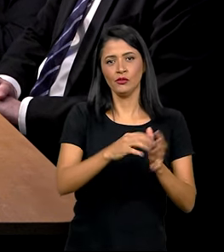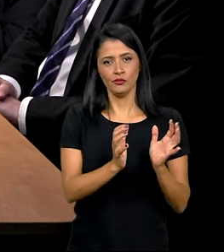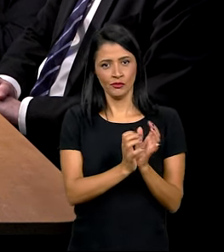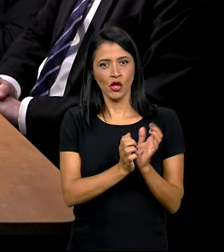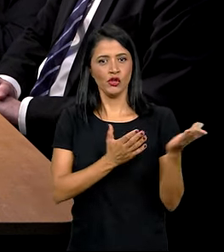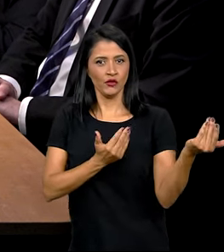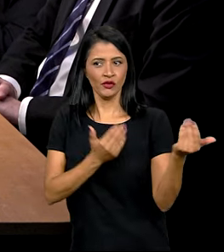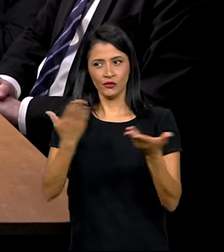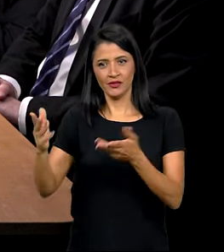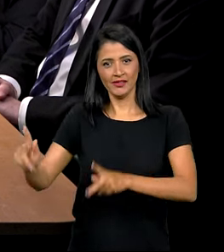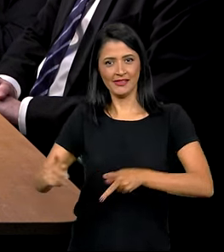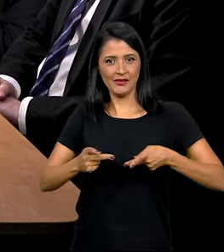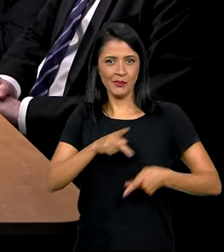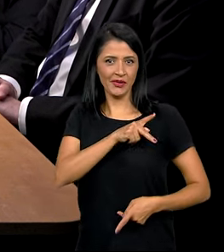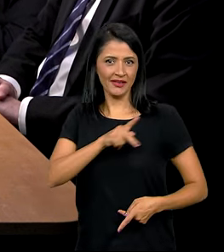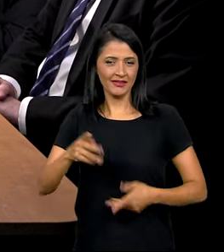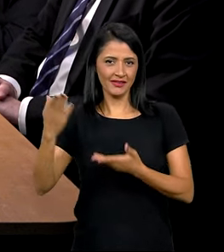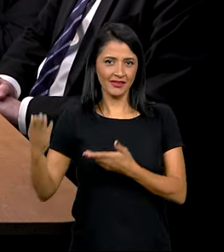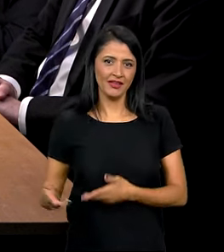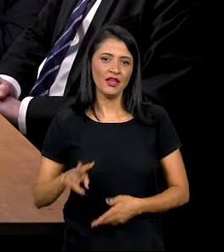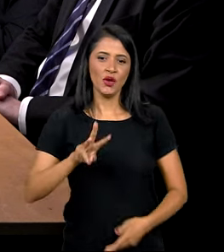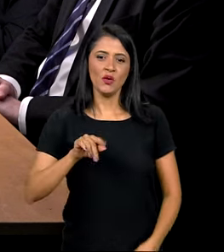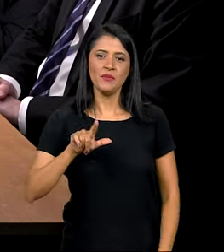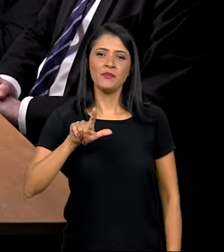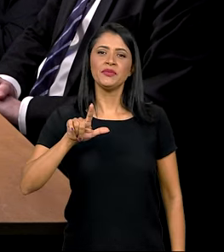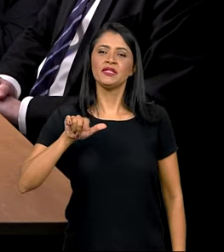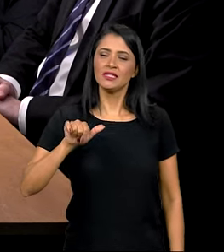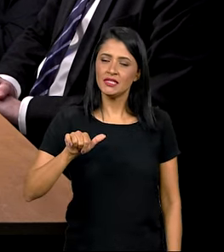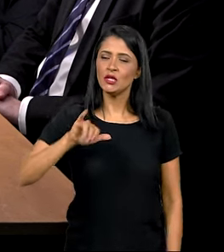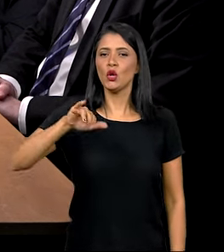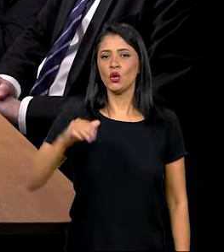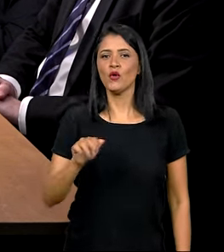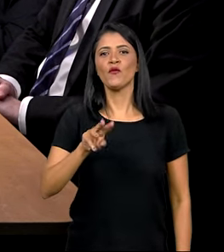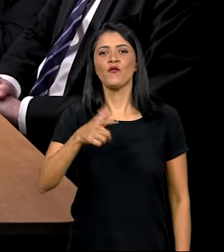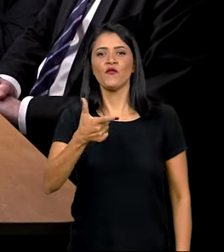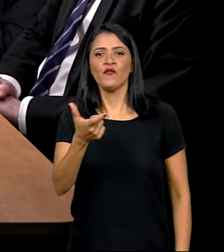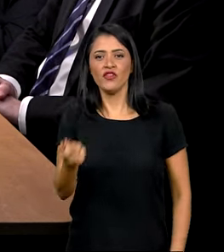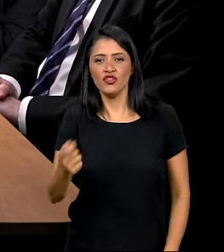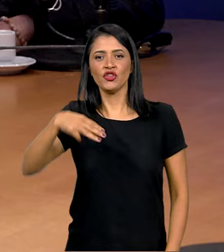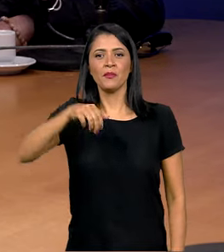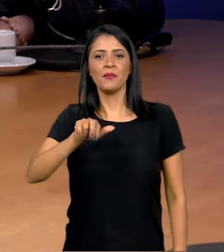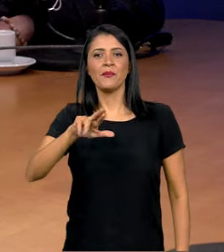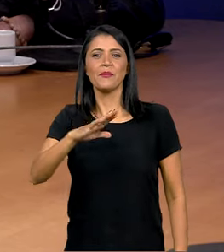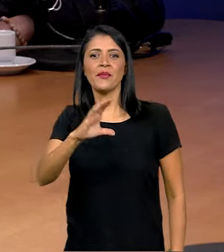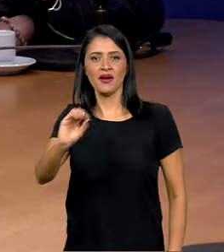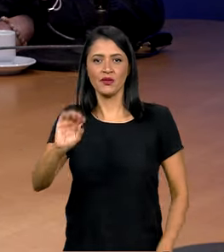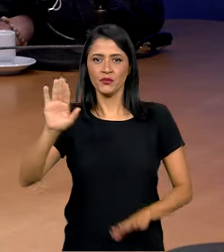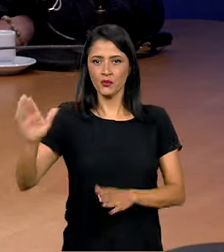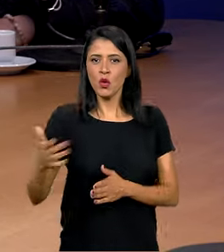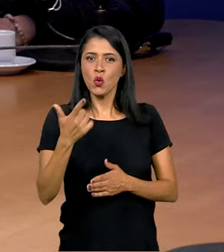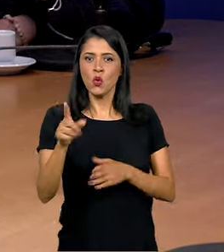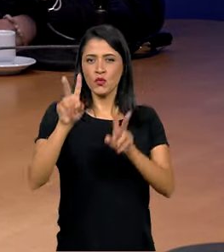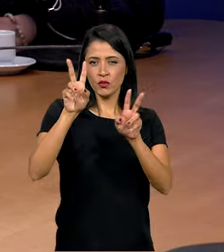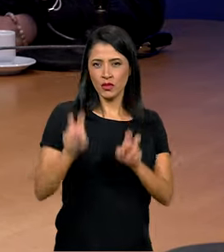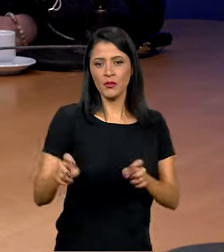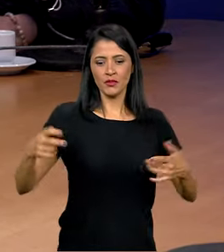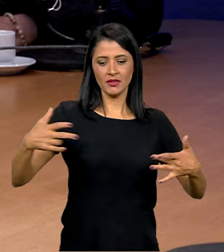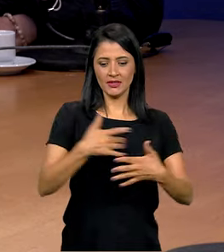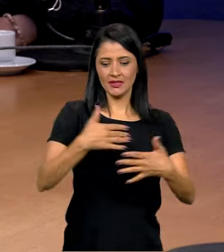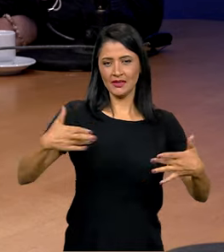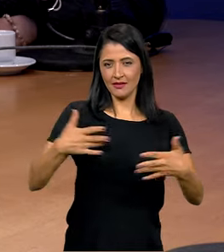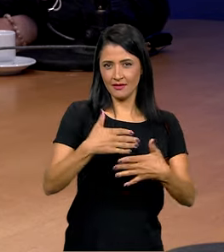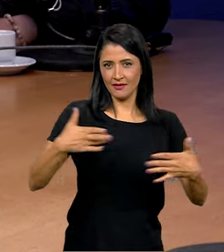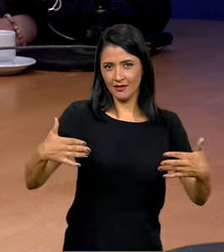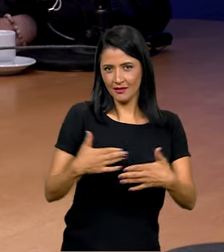recebo aqui o presidente desse grupo o y20 Marcos Barão outro tema é cidades o